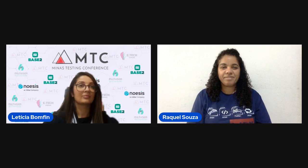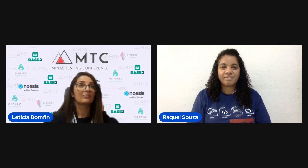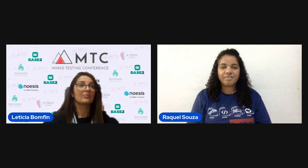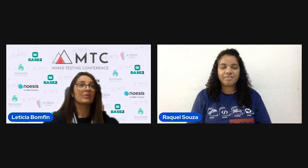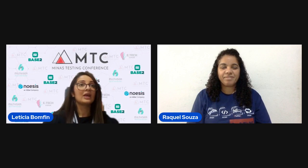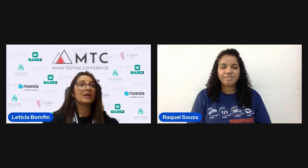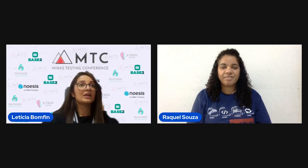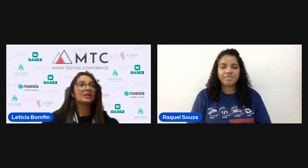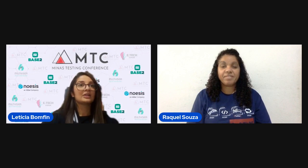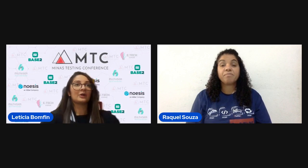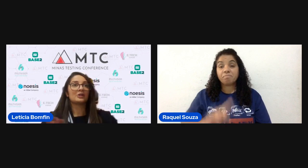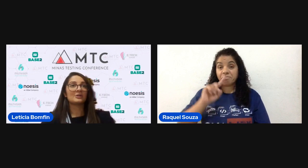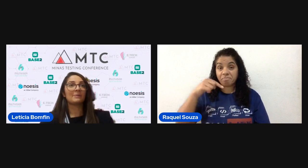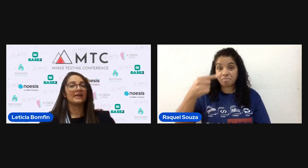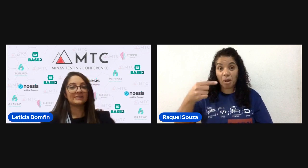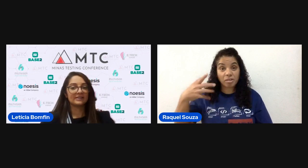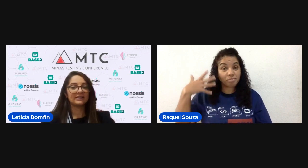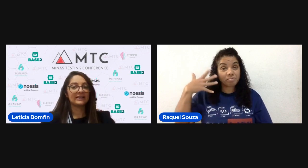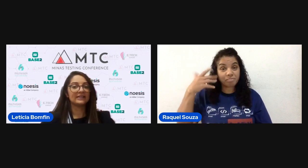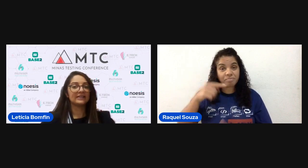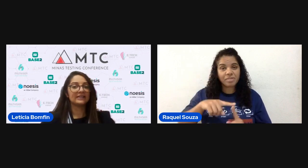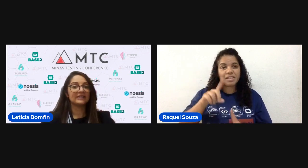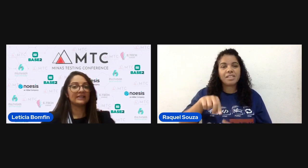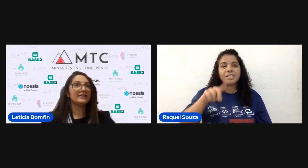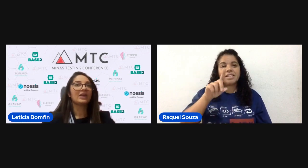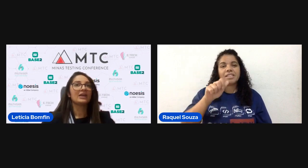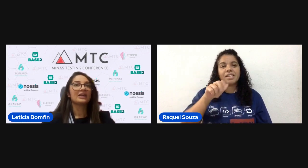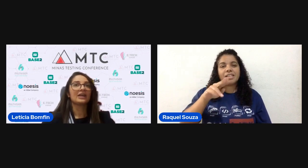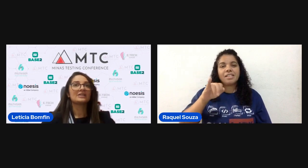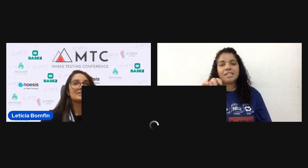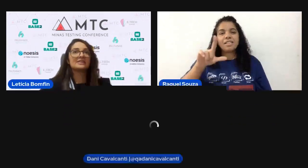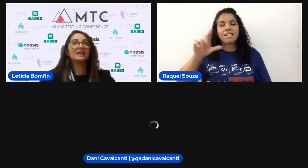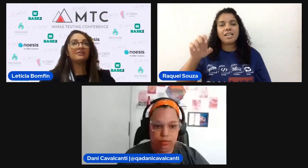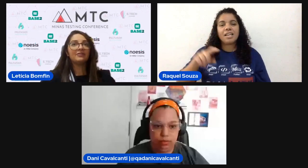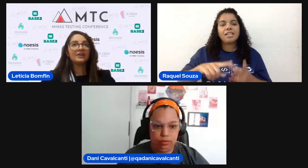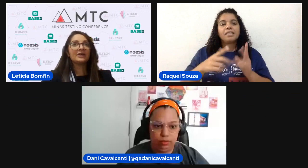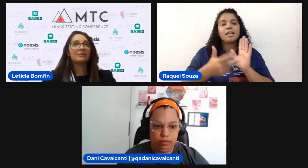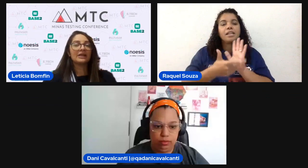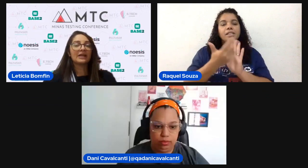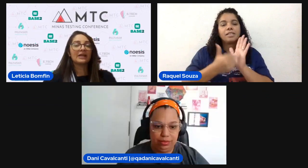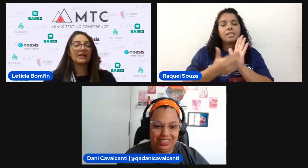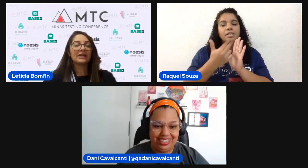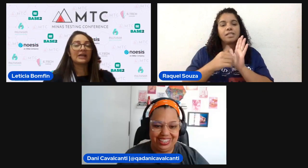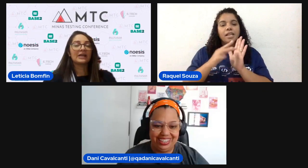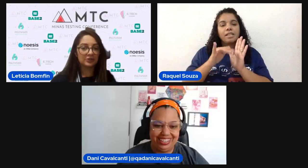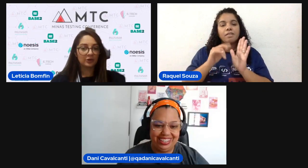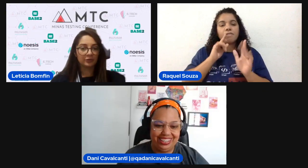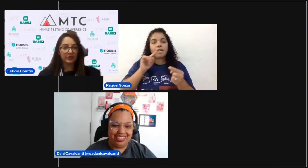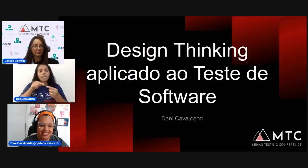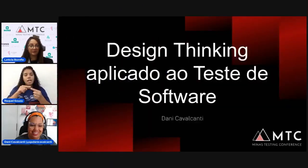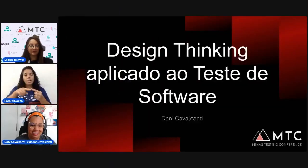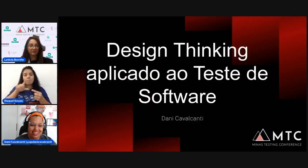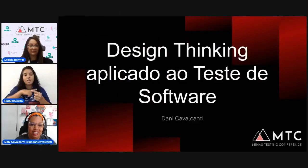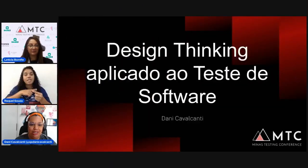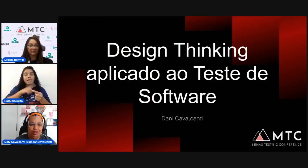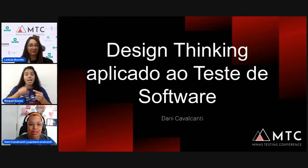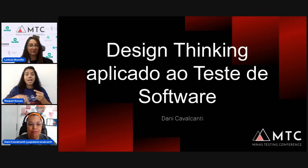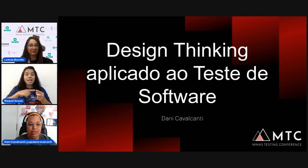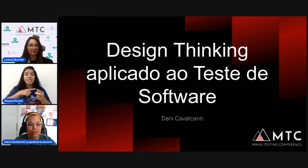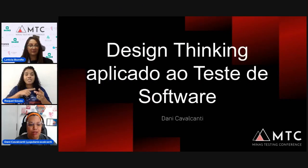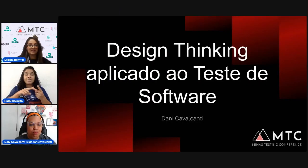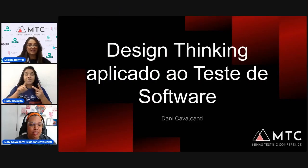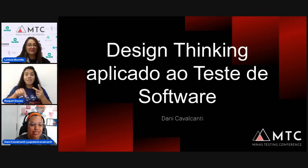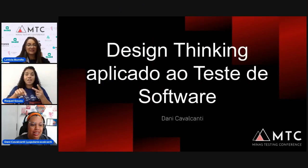Nossa próxima palestra da Daniele, que é Design Thinking aplicado aos testes de software.